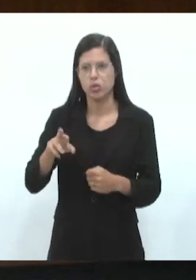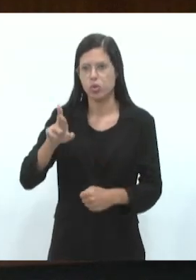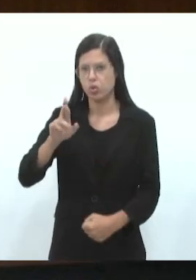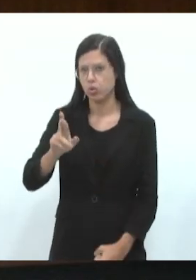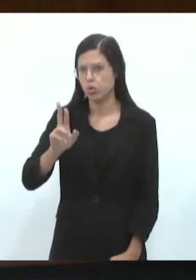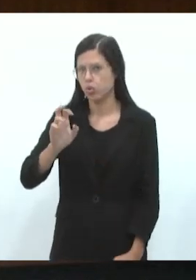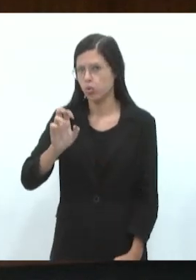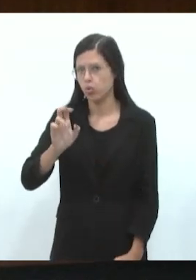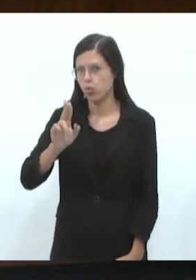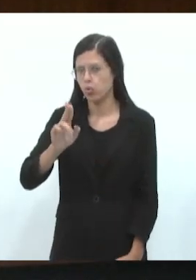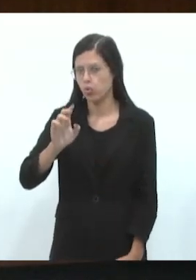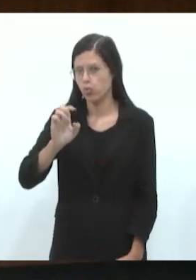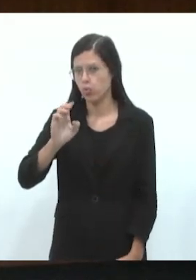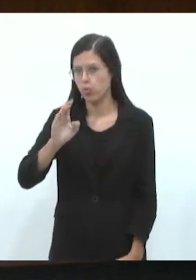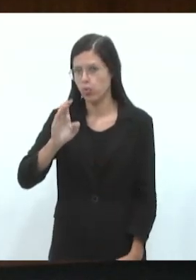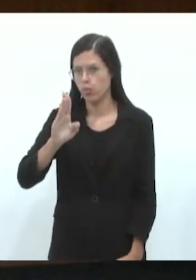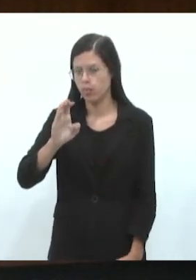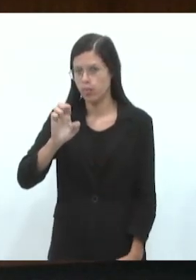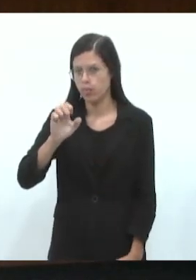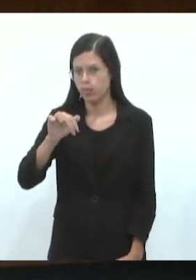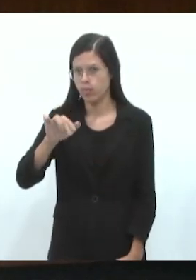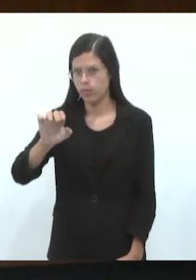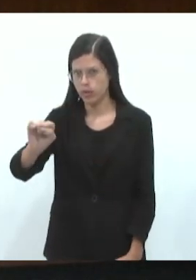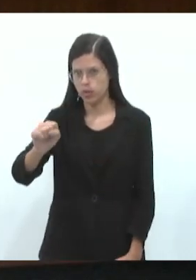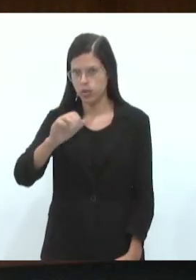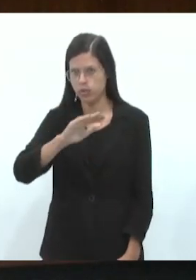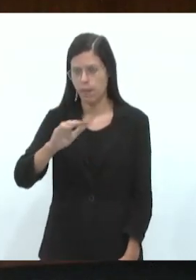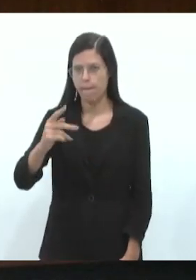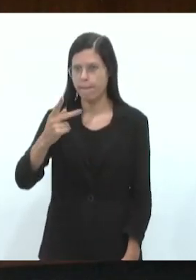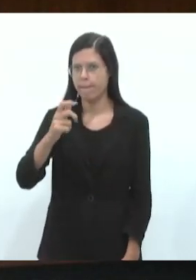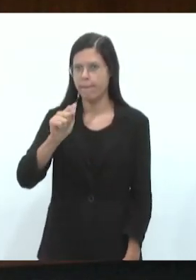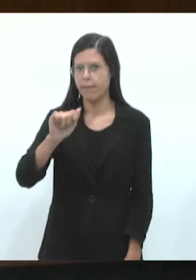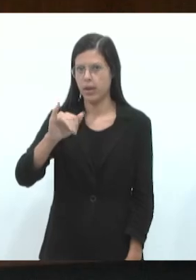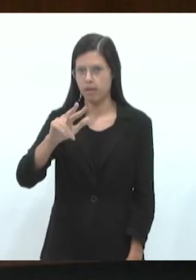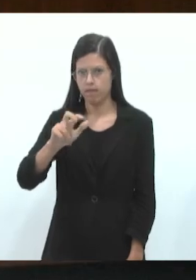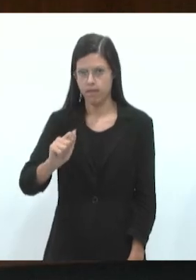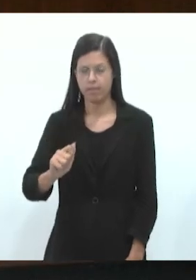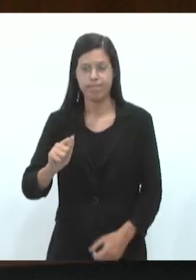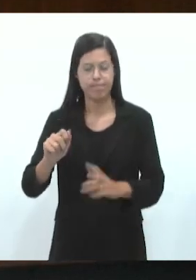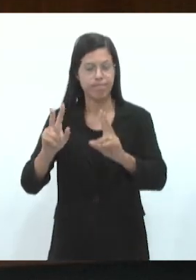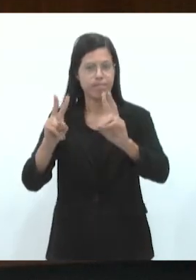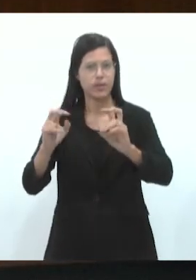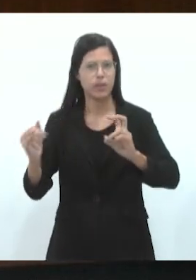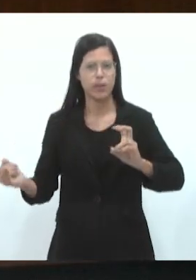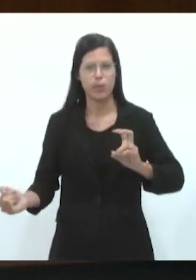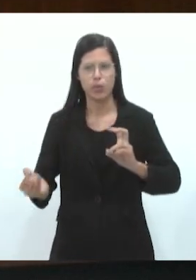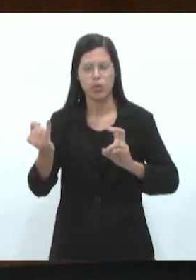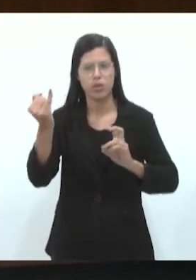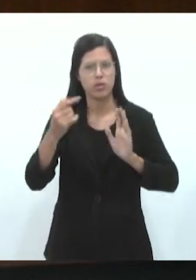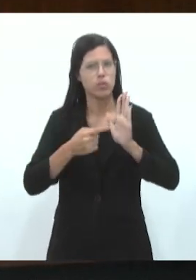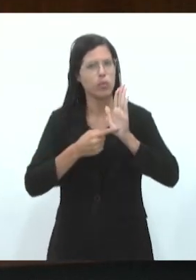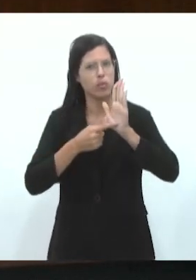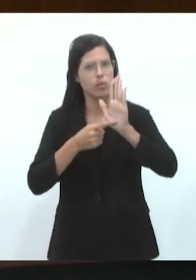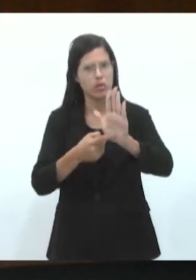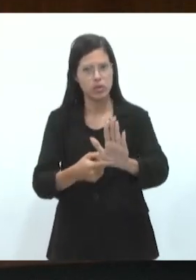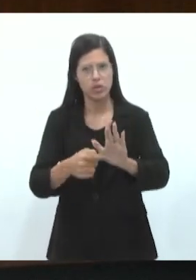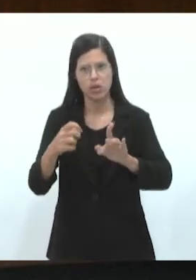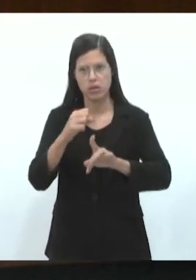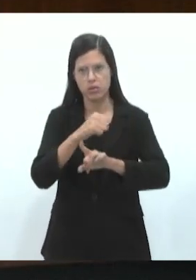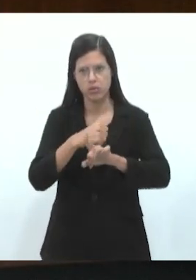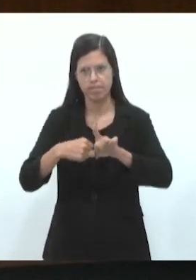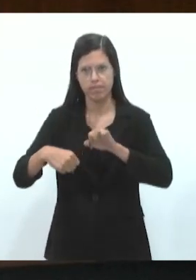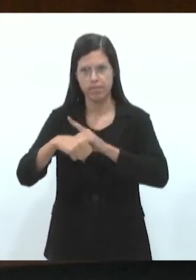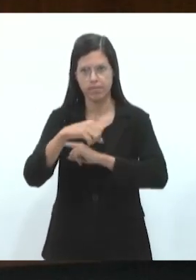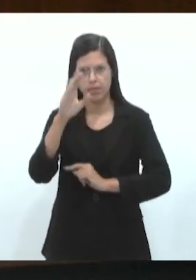Esse tema é absolutamente relevante para mostrar à sociedade